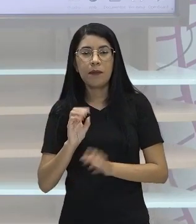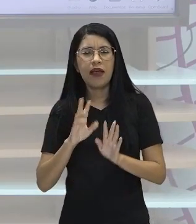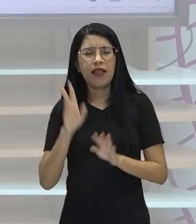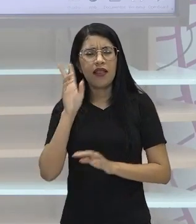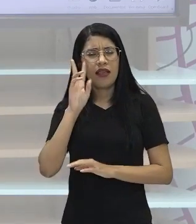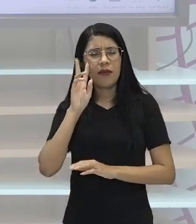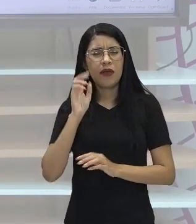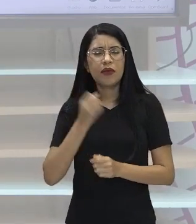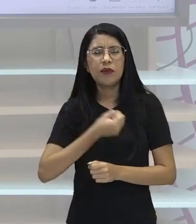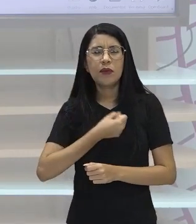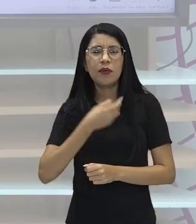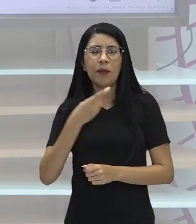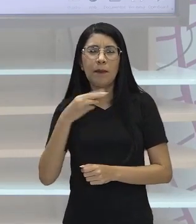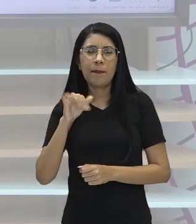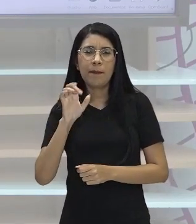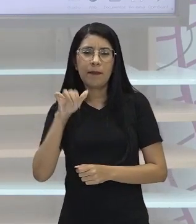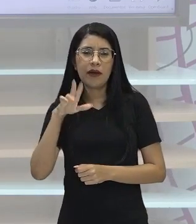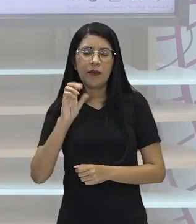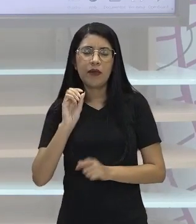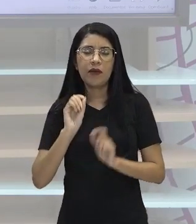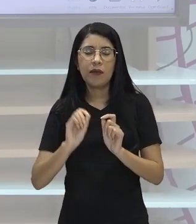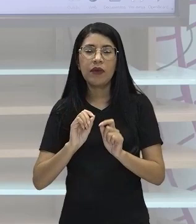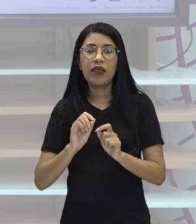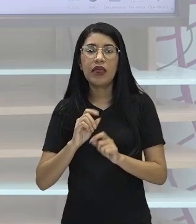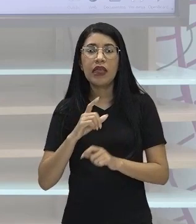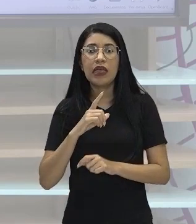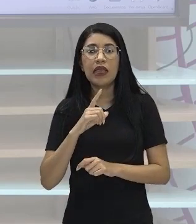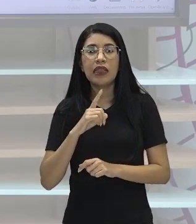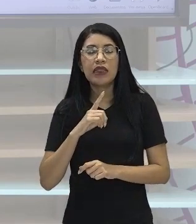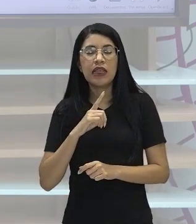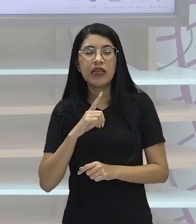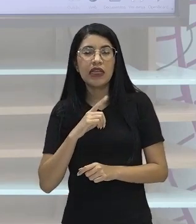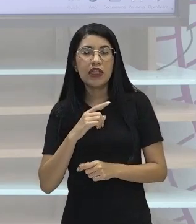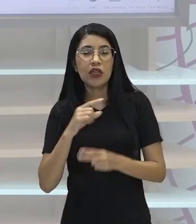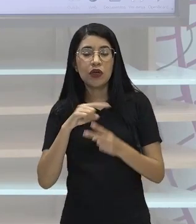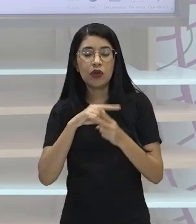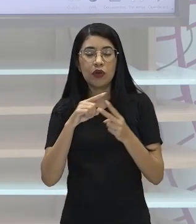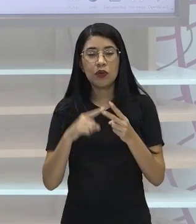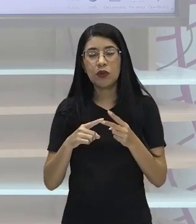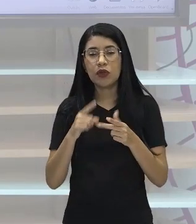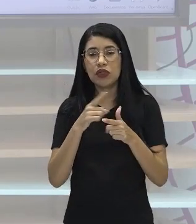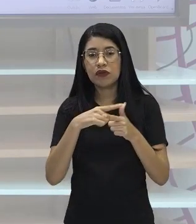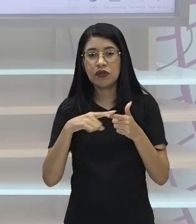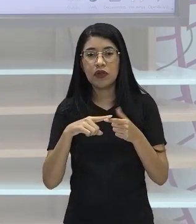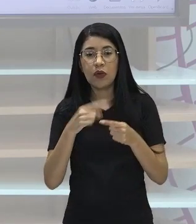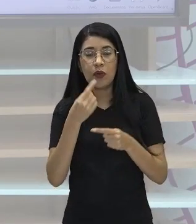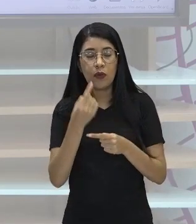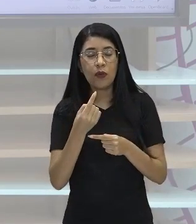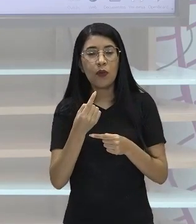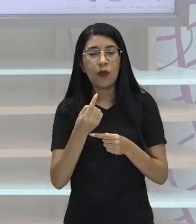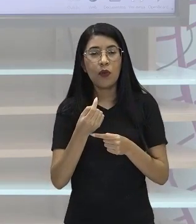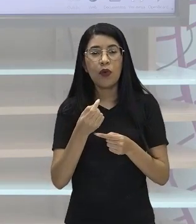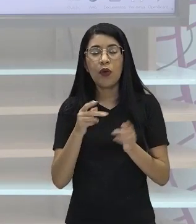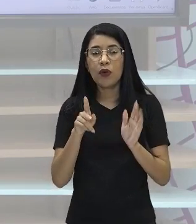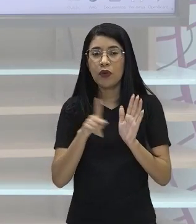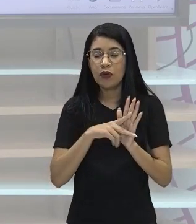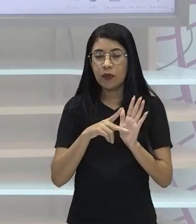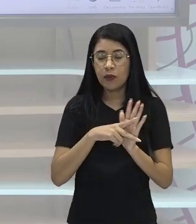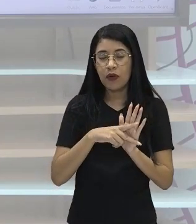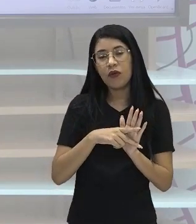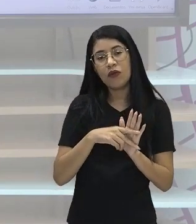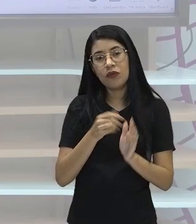número primo. O número primo ele é um número que ele possui somente 2 divisores, o 1 e ele próprio. Então, observe que eu